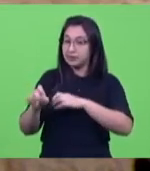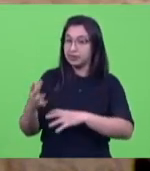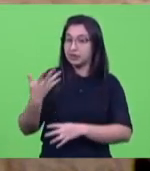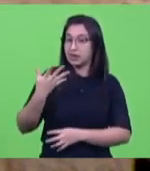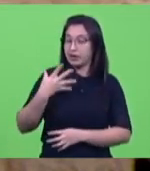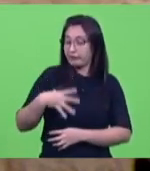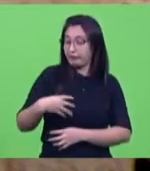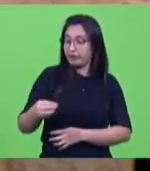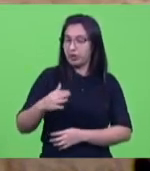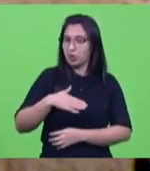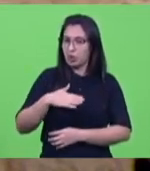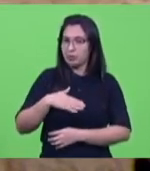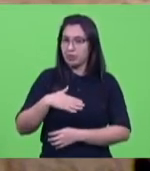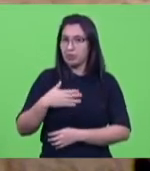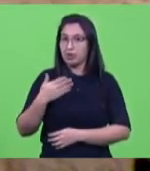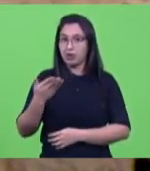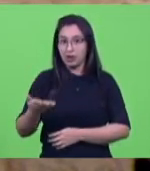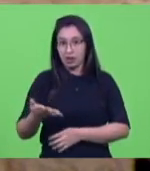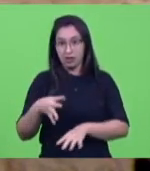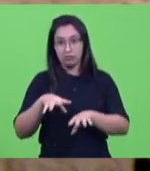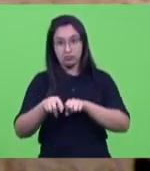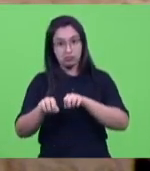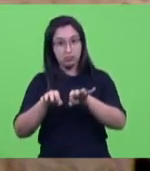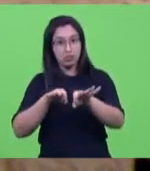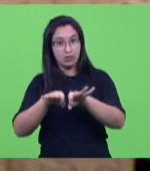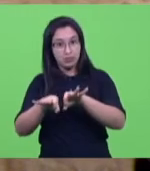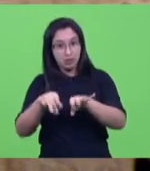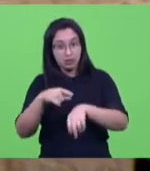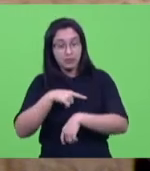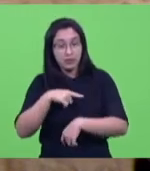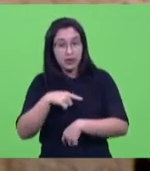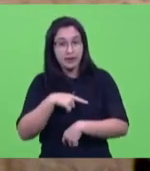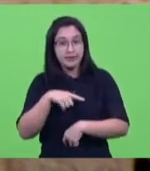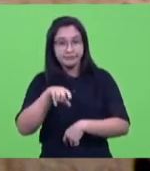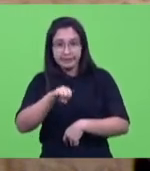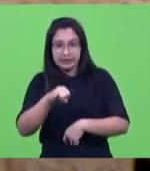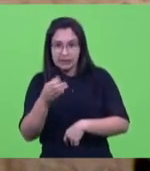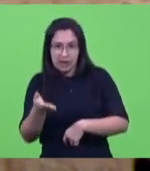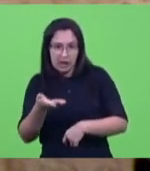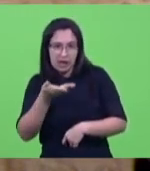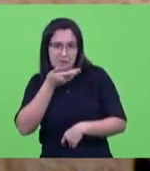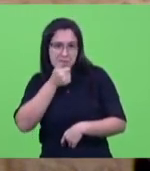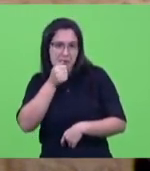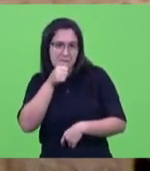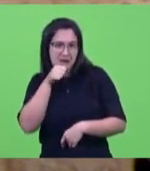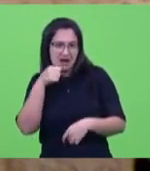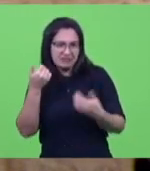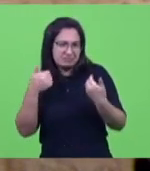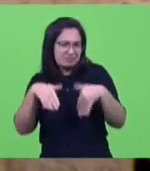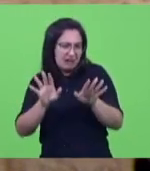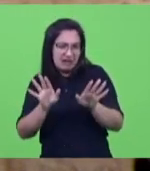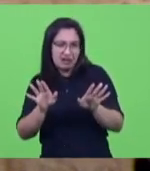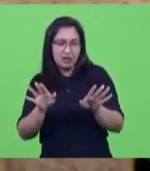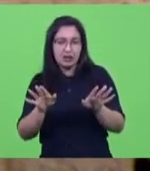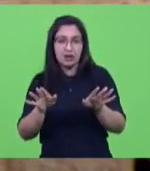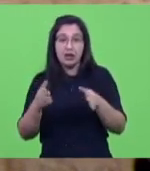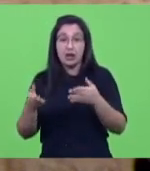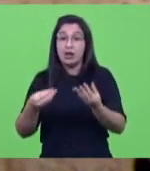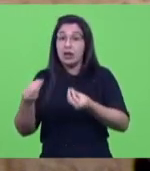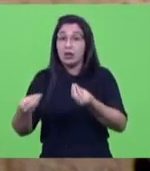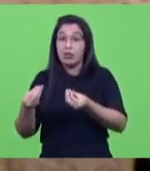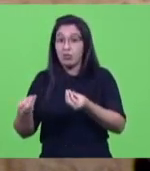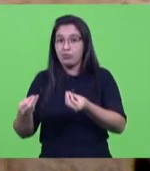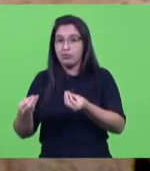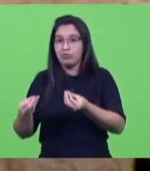incentivo para dar a melhor educação possível. Se fosse ele um pai relapso, ele apenas entregaria essa criança a um